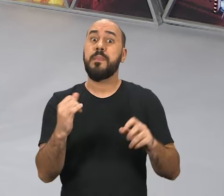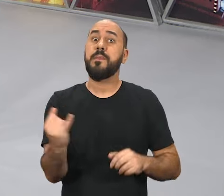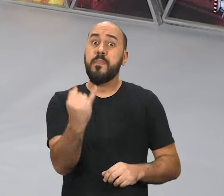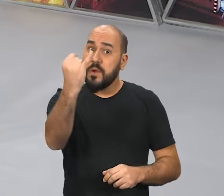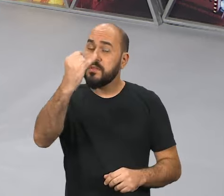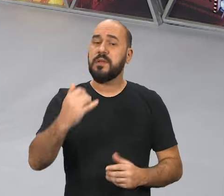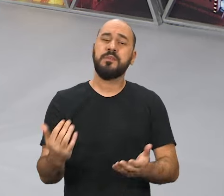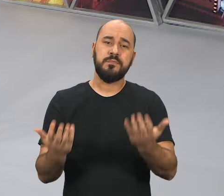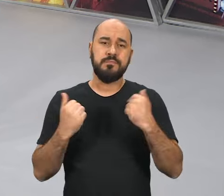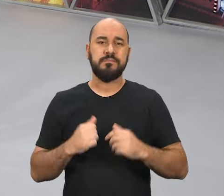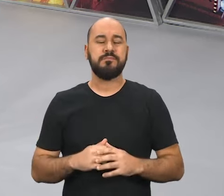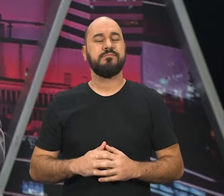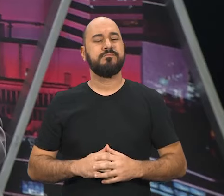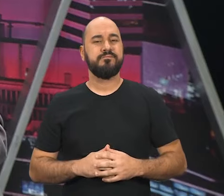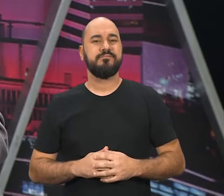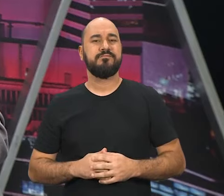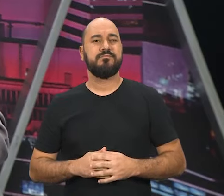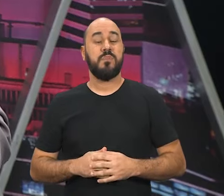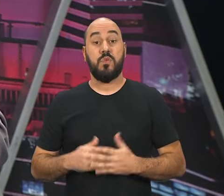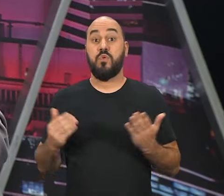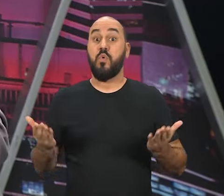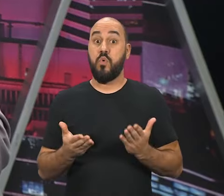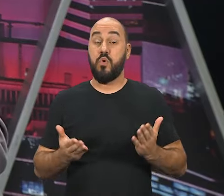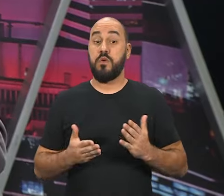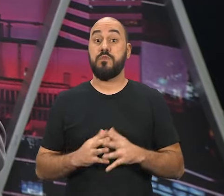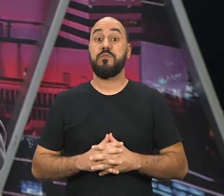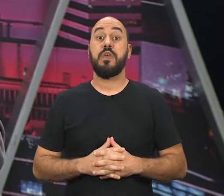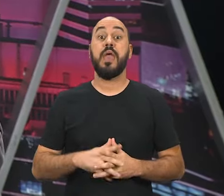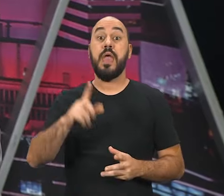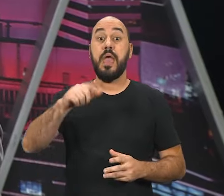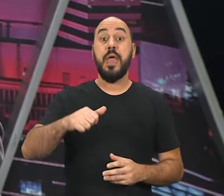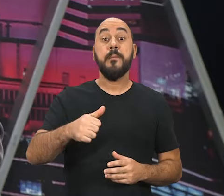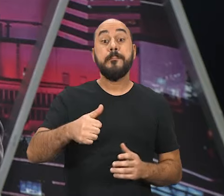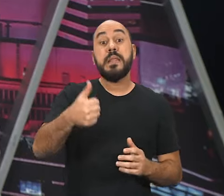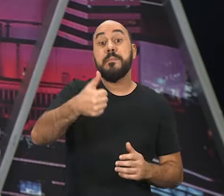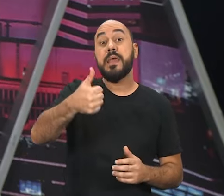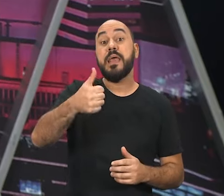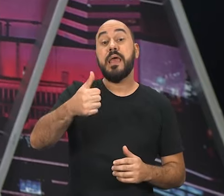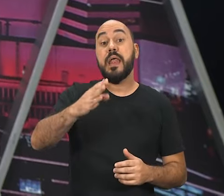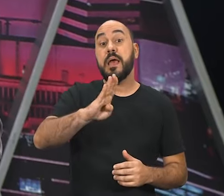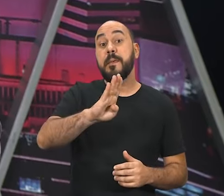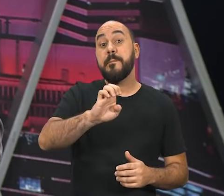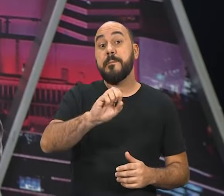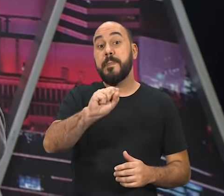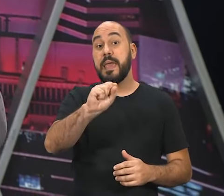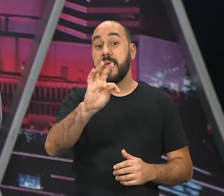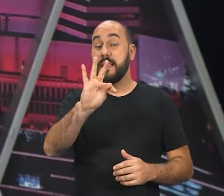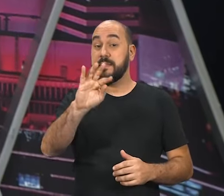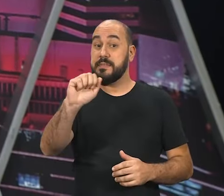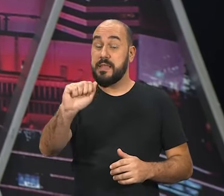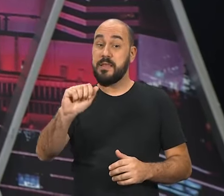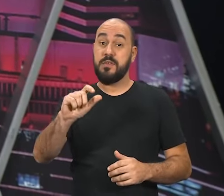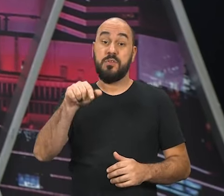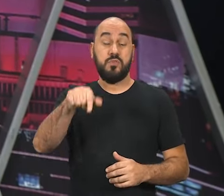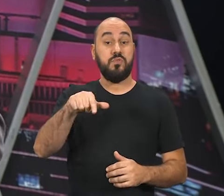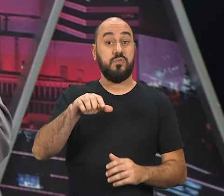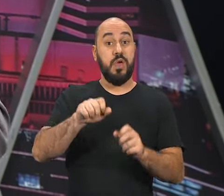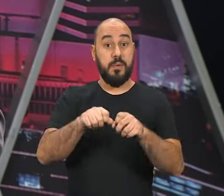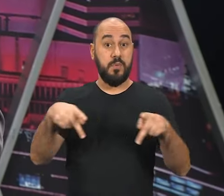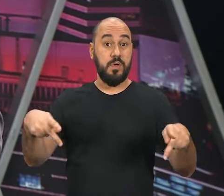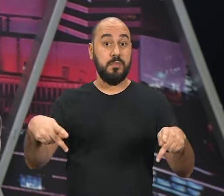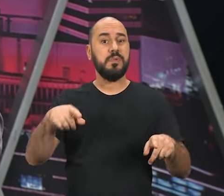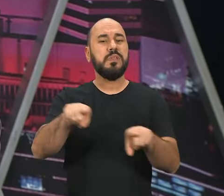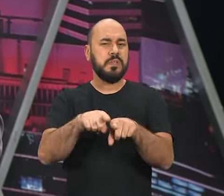tema tão importante. Hoje eu vou falar sobre a primeira besta do Apocalipse e também vamos analisar um pouquinho